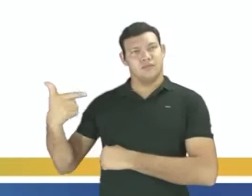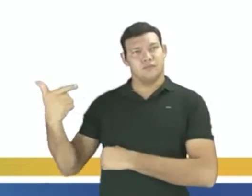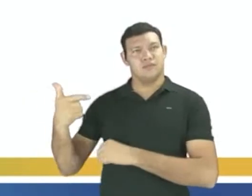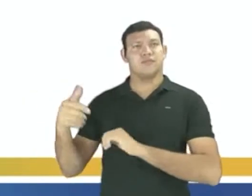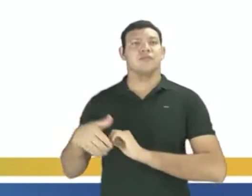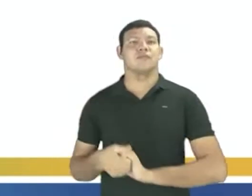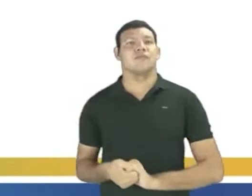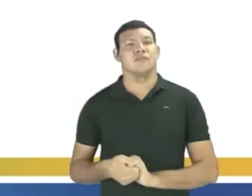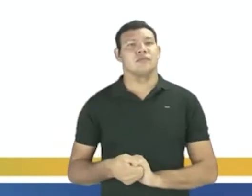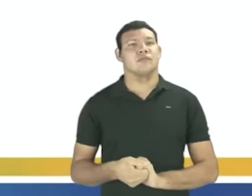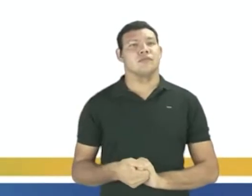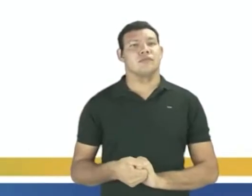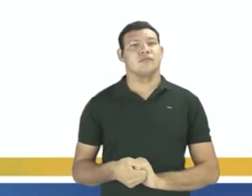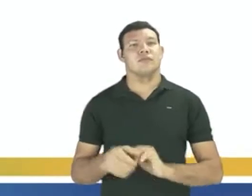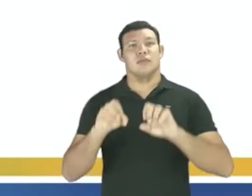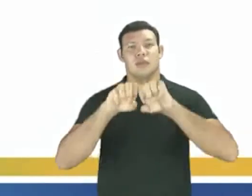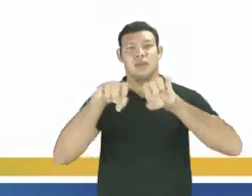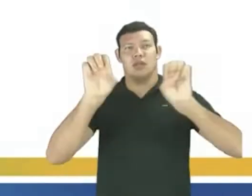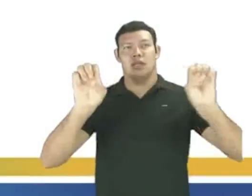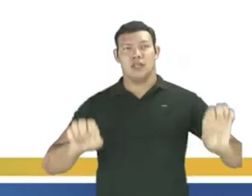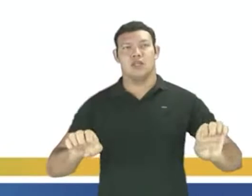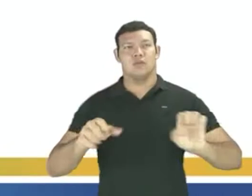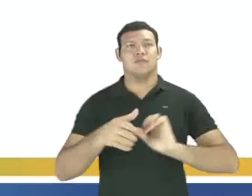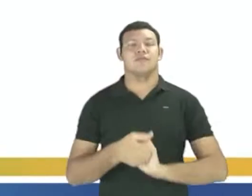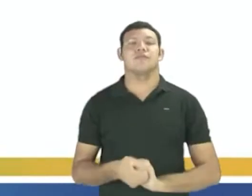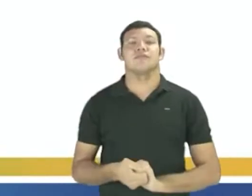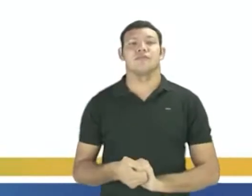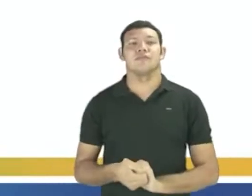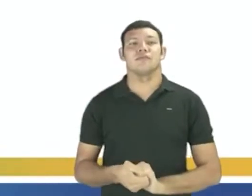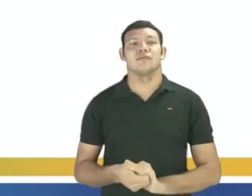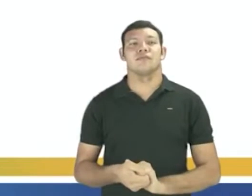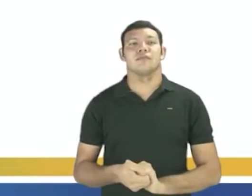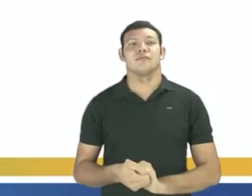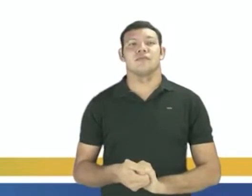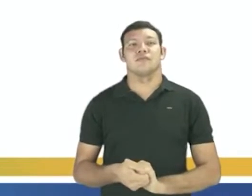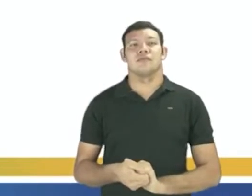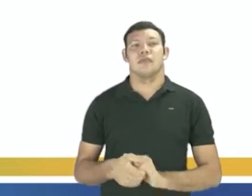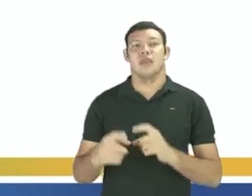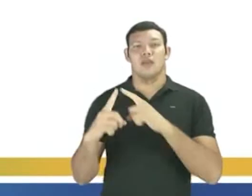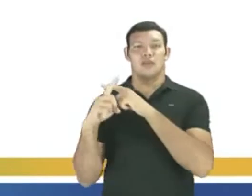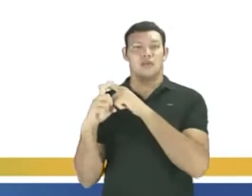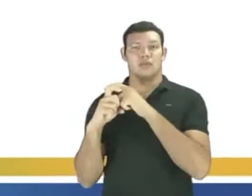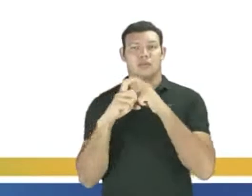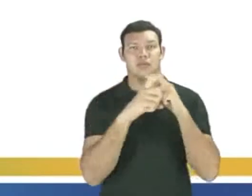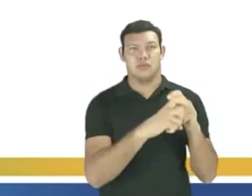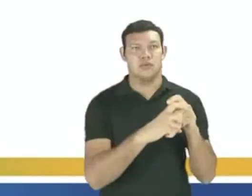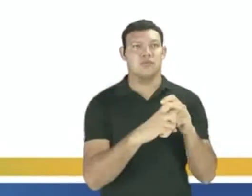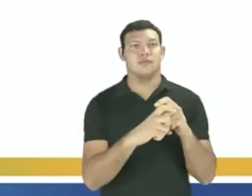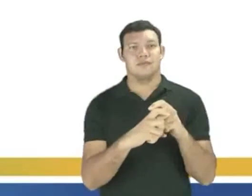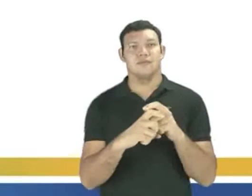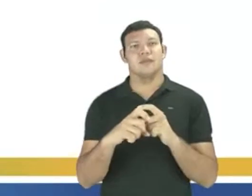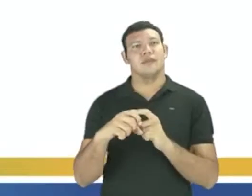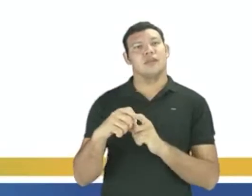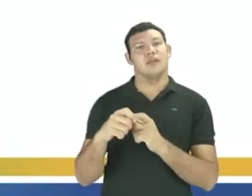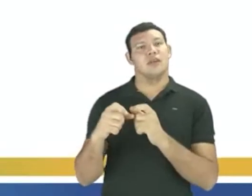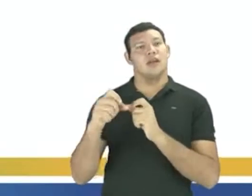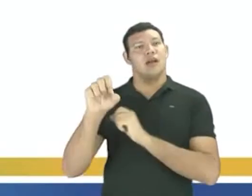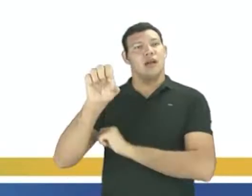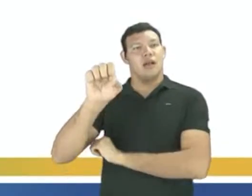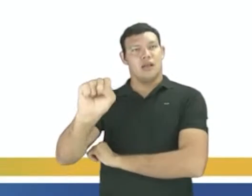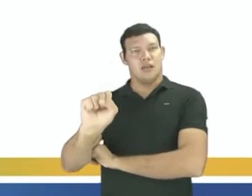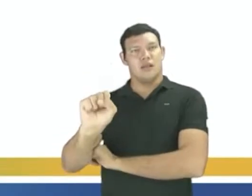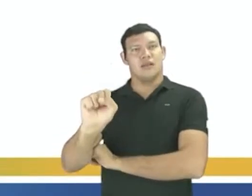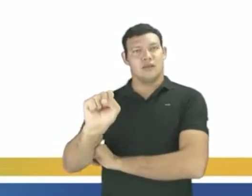movimento uniforme, que é dado pelo polinômio espaço igual a